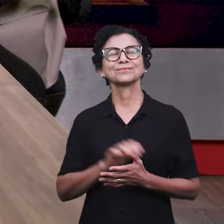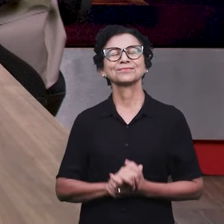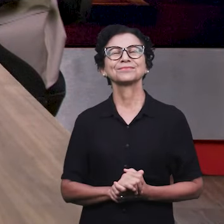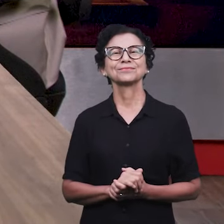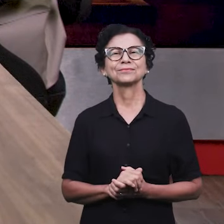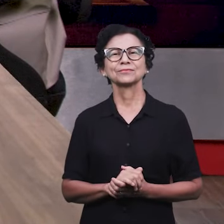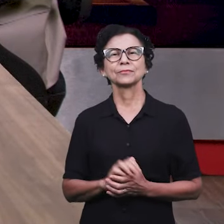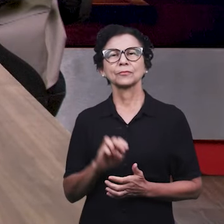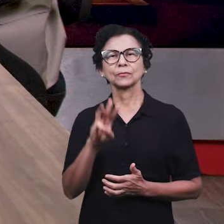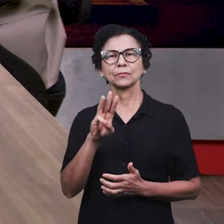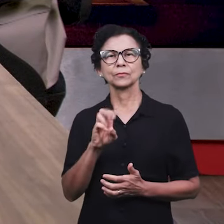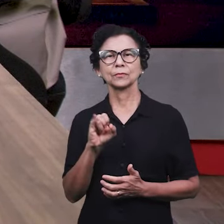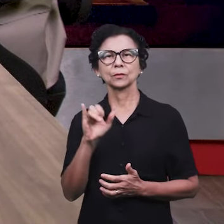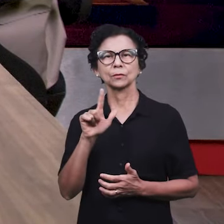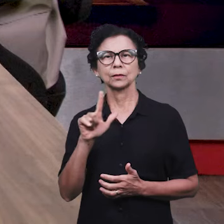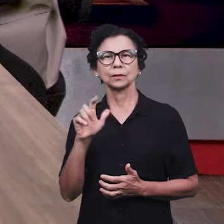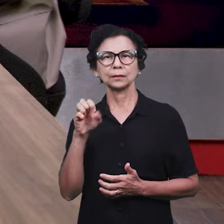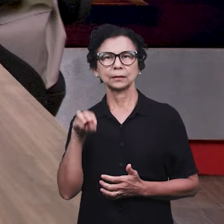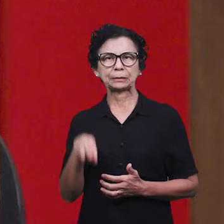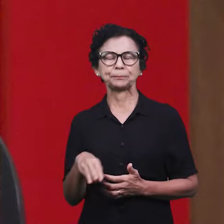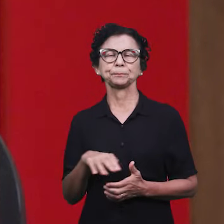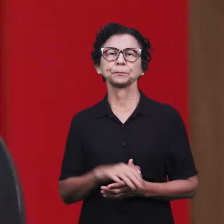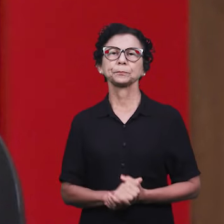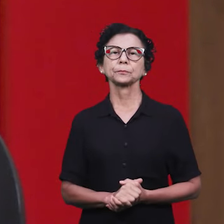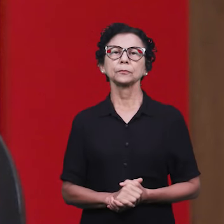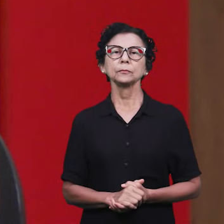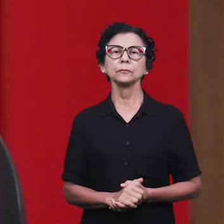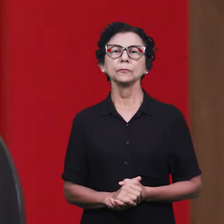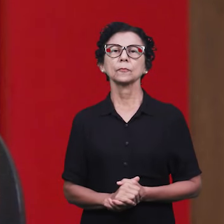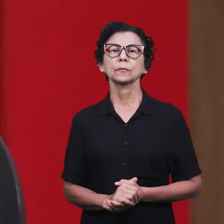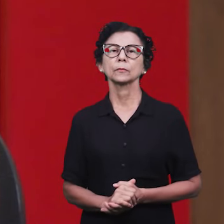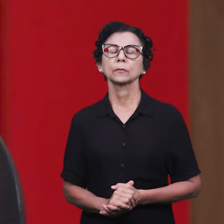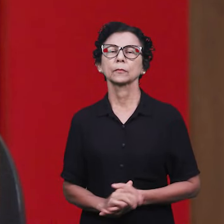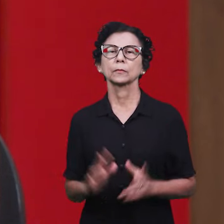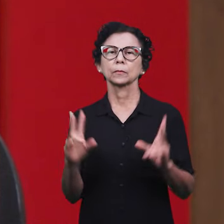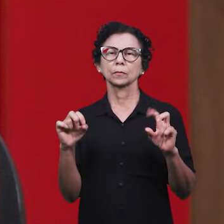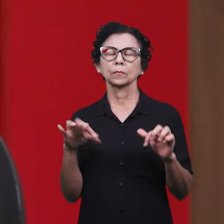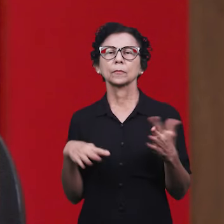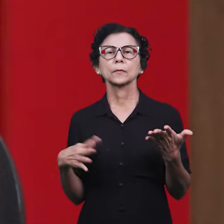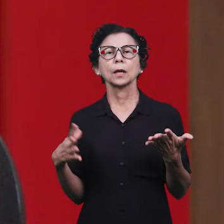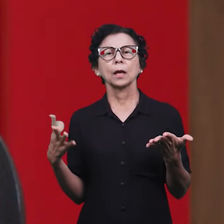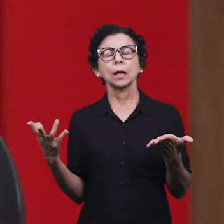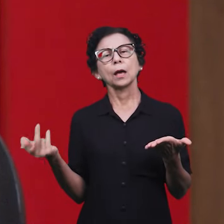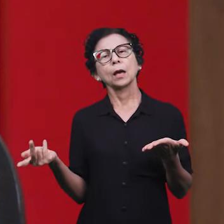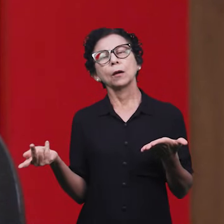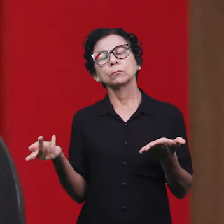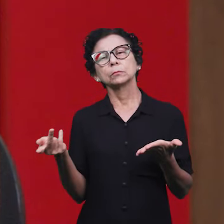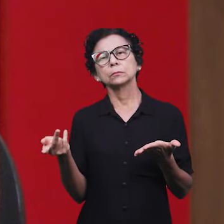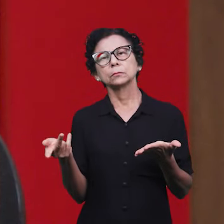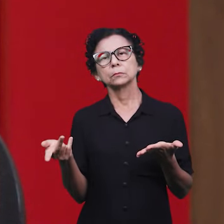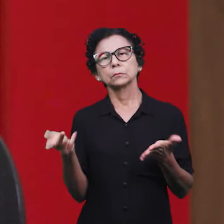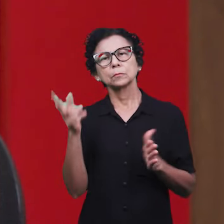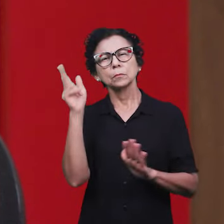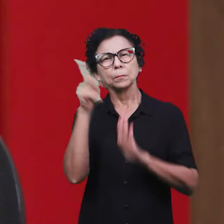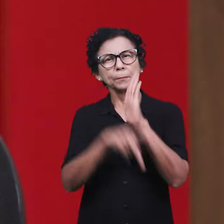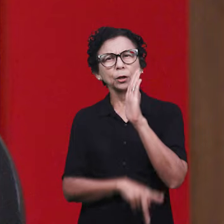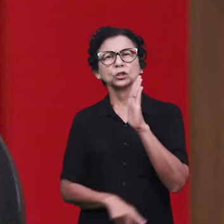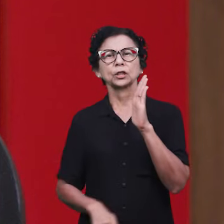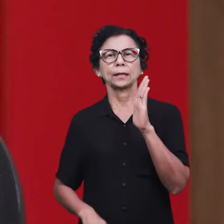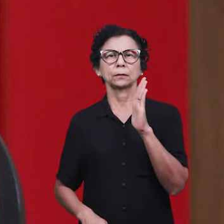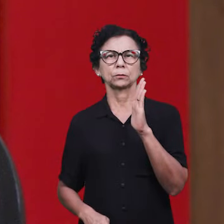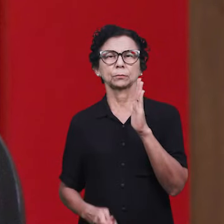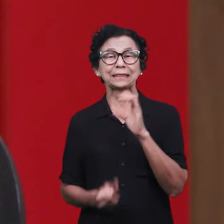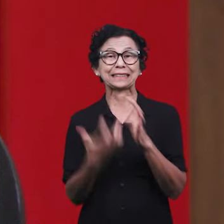mesa, né? Paz a todos. E o nosso assunto, nós vamos falar hoje de design inteligente. Conhecido também